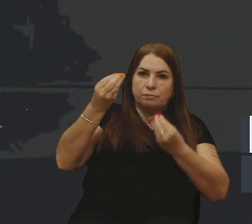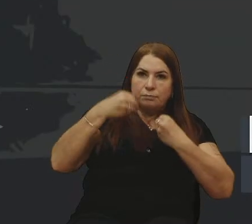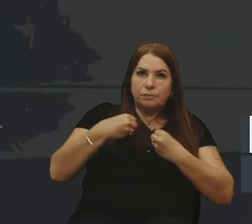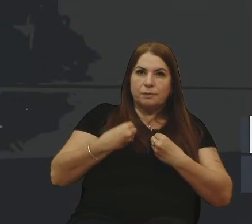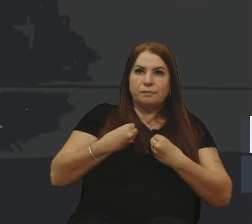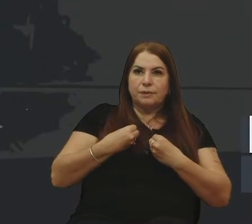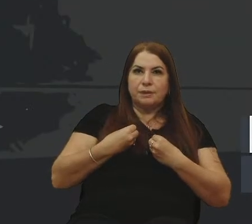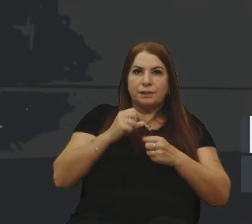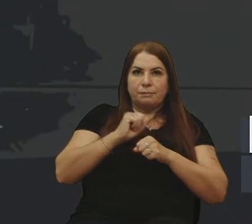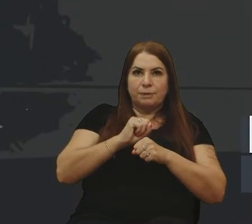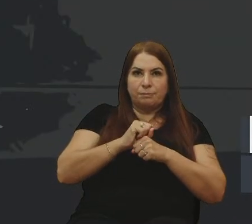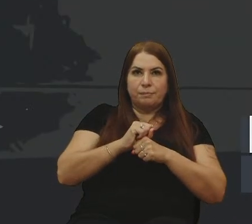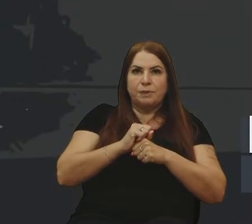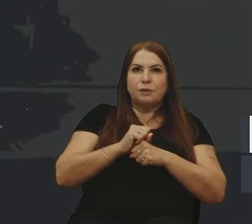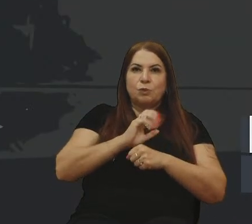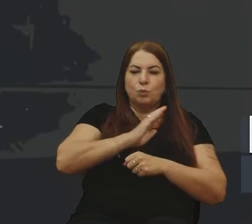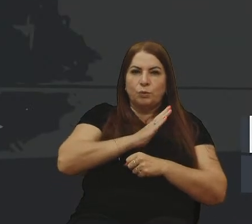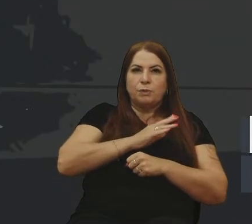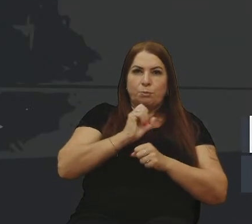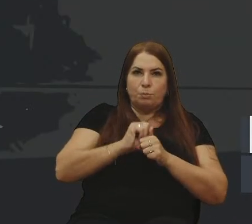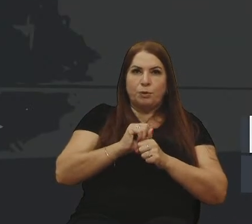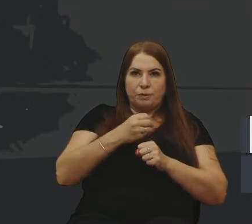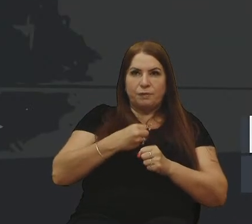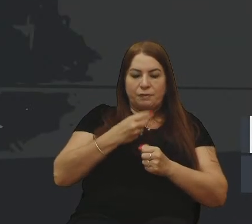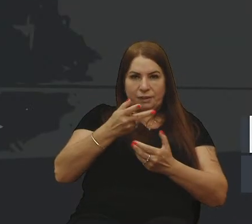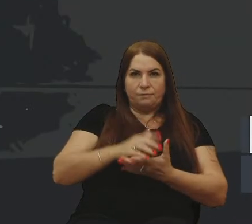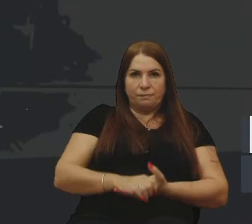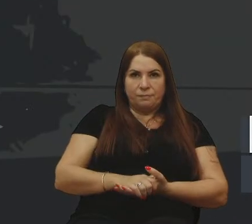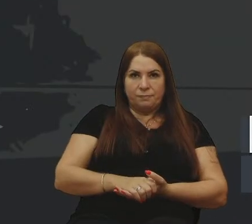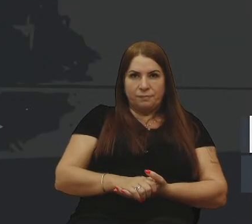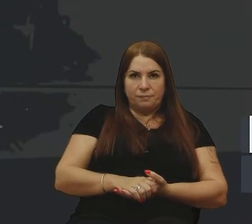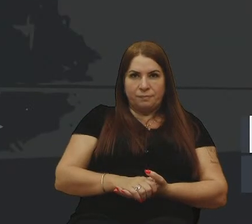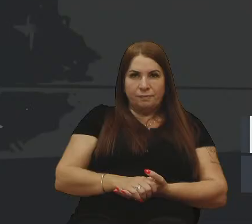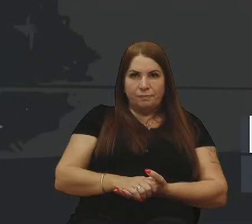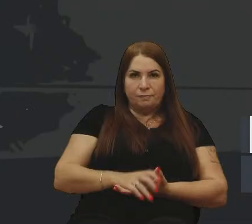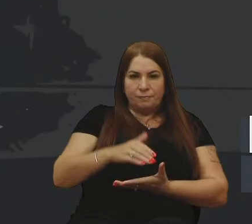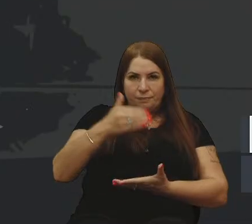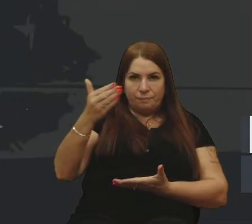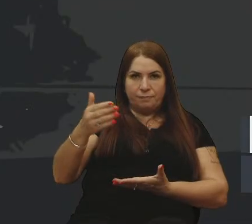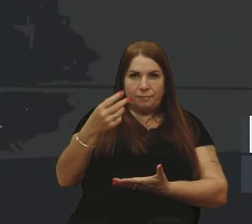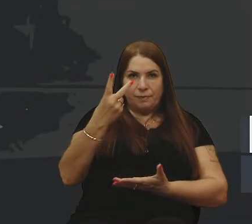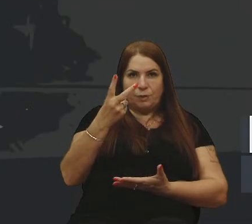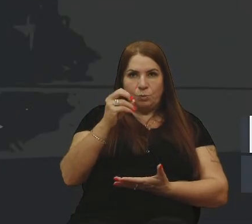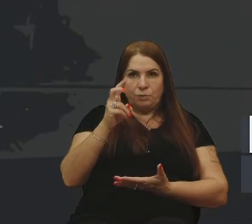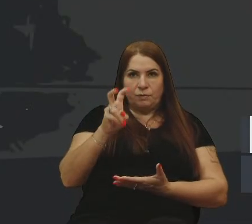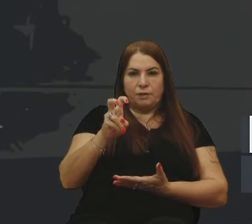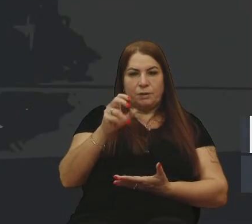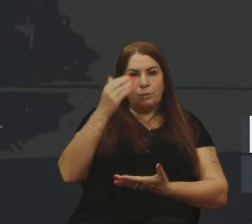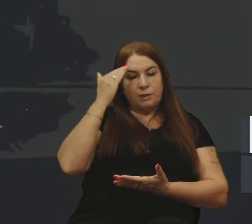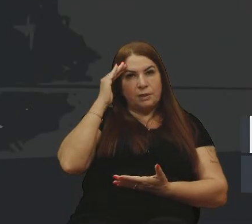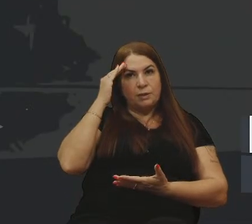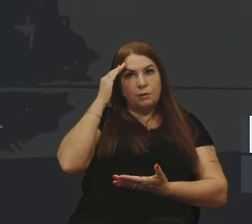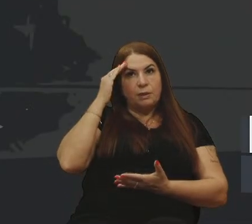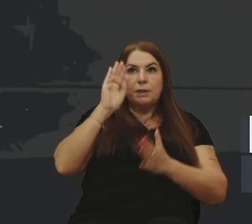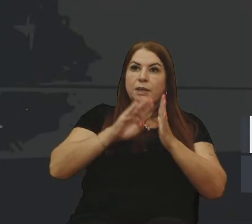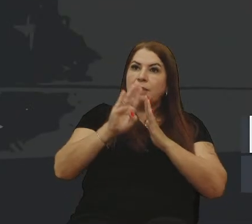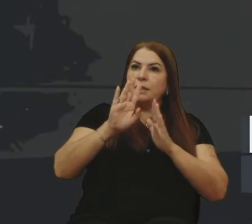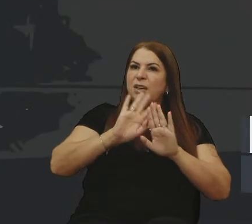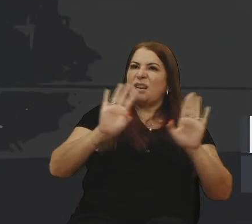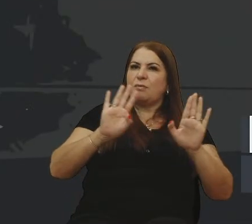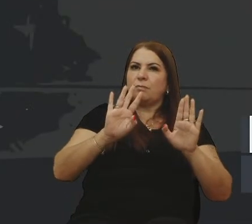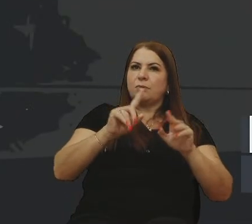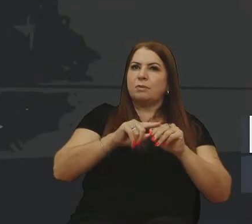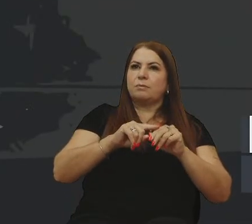Tá bom? Espero, desejo de fundo do coração que vocês possam viver isso. E aí, passado isso, o ano de 2025, eu entendo que, bom, agora cresceu, eu já não quero mais, eu quero